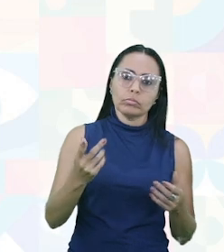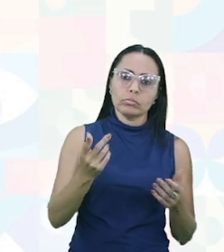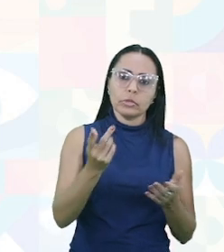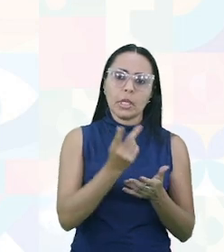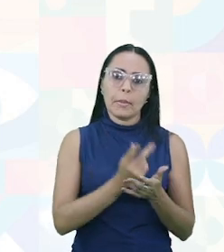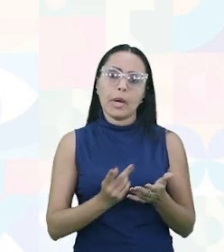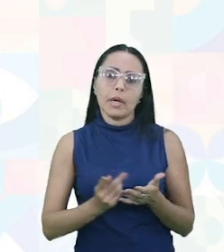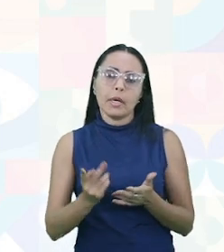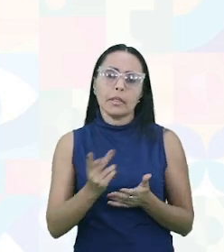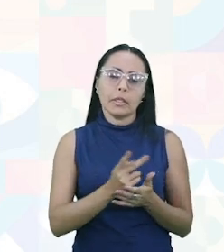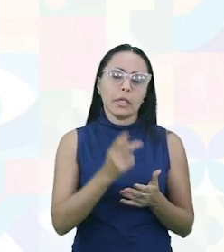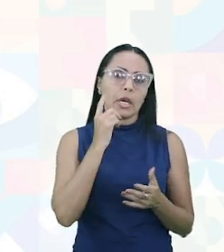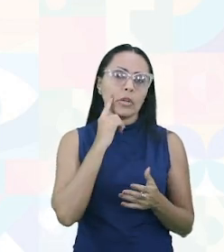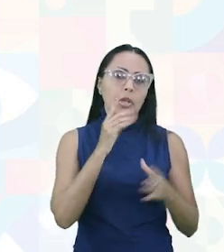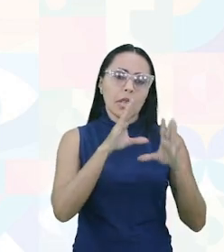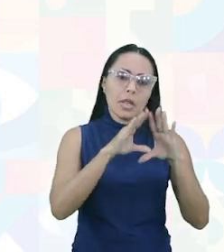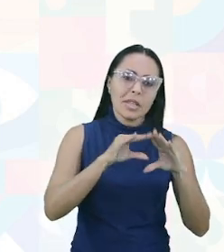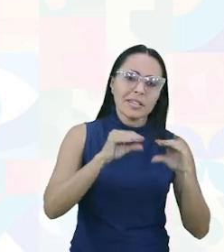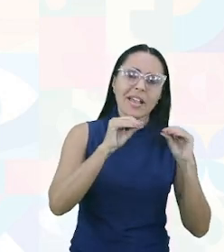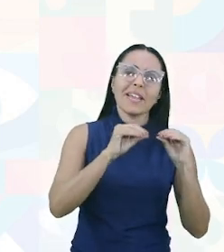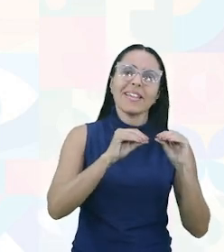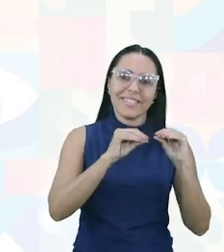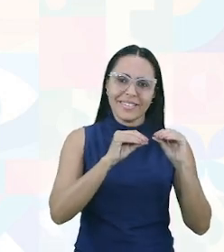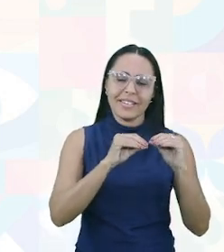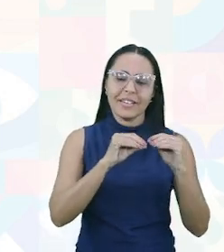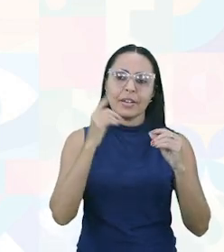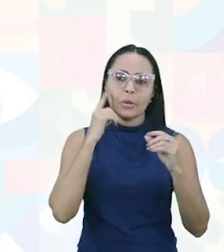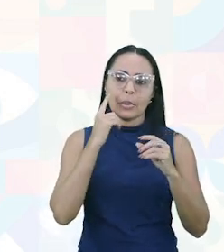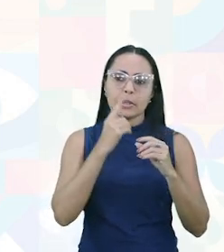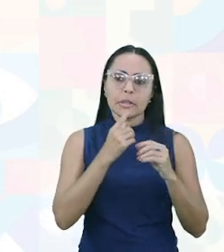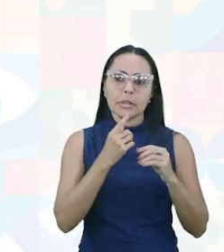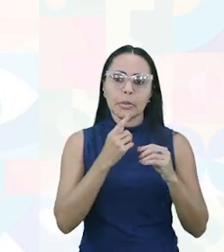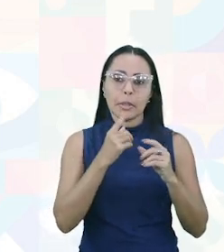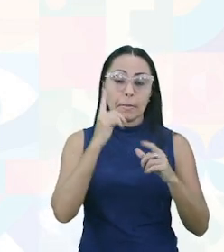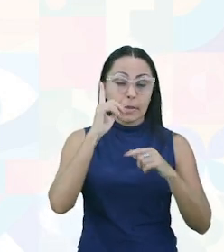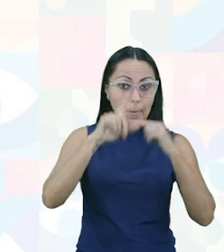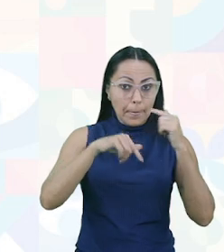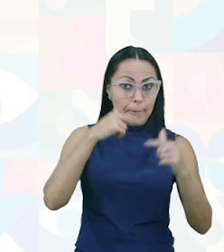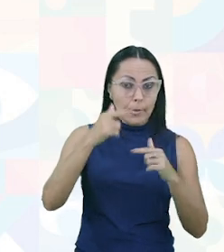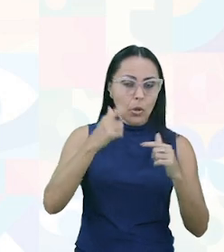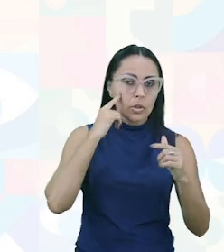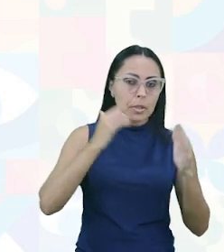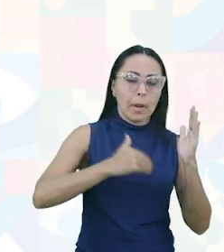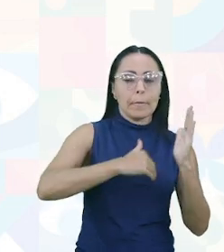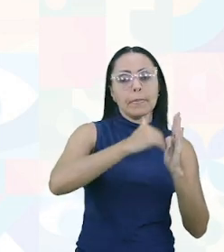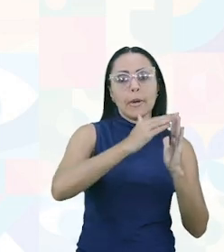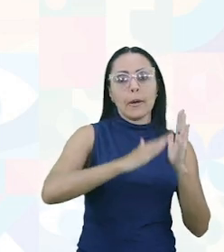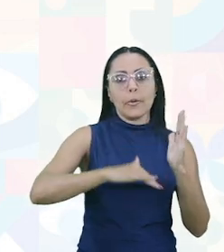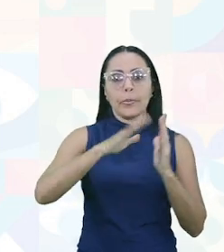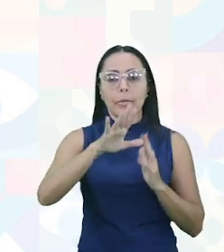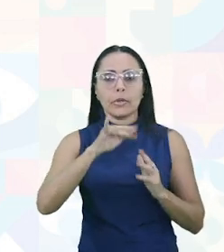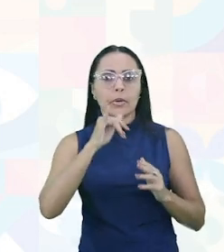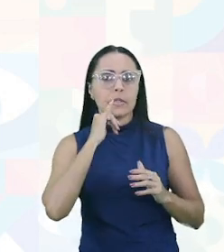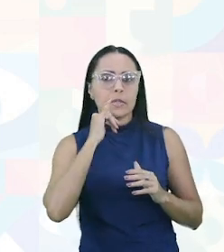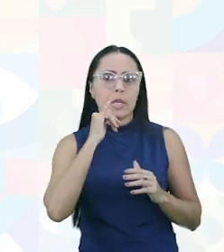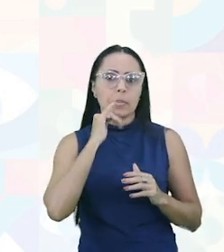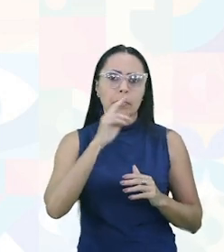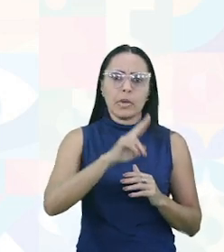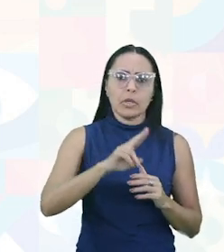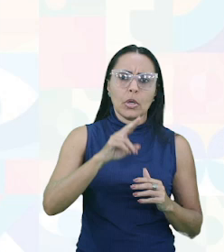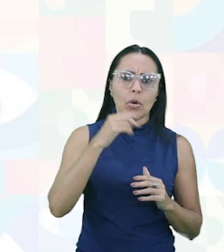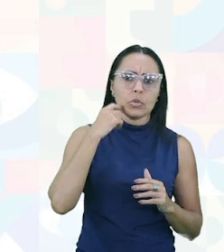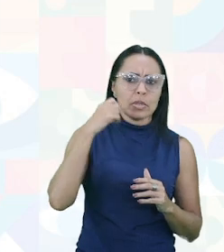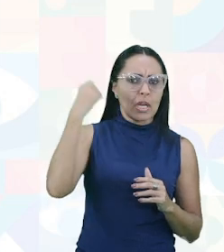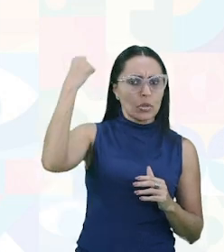gente seque ela para dar a próxima demão. Mas, por exemplo, muita gente usa um secador de